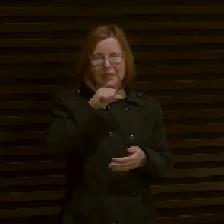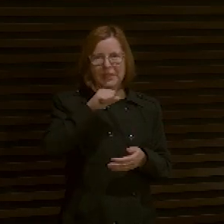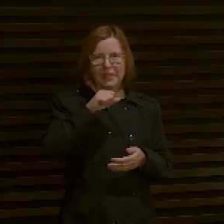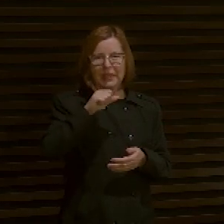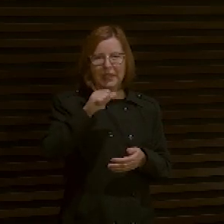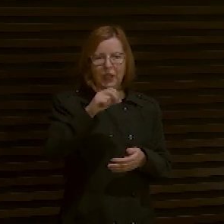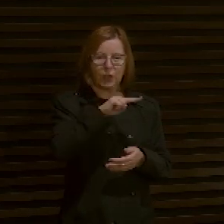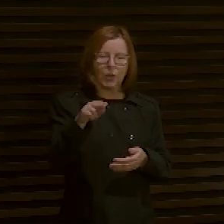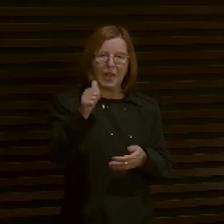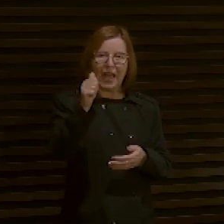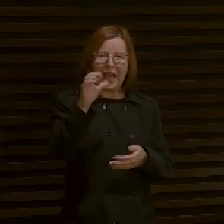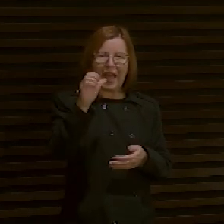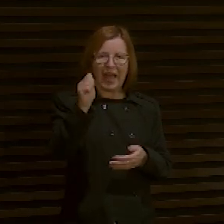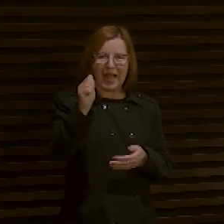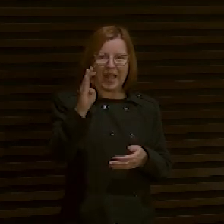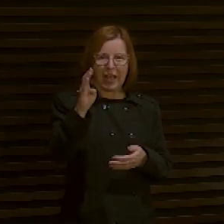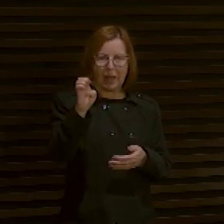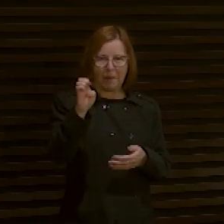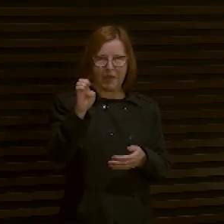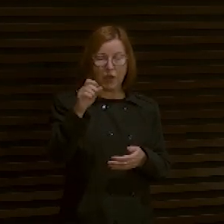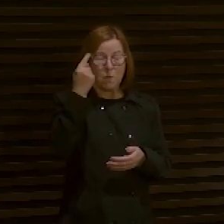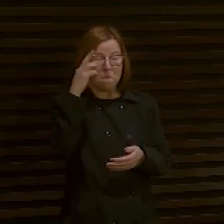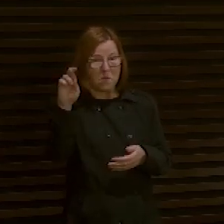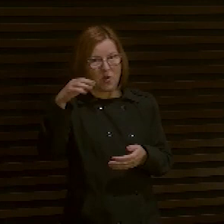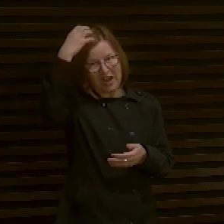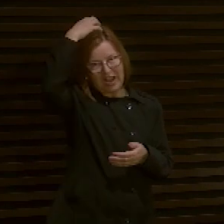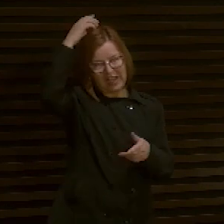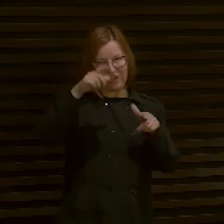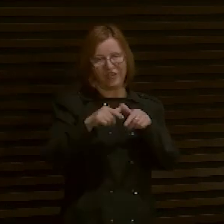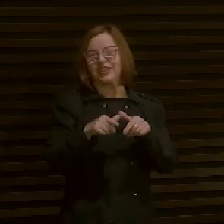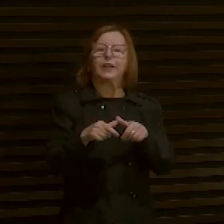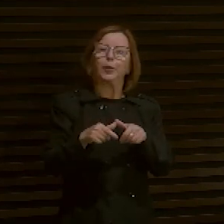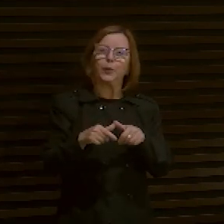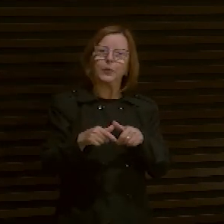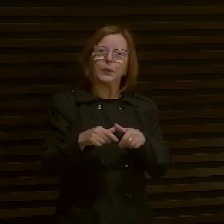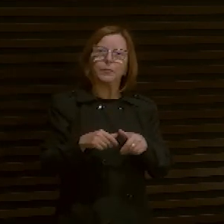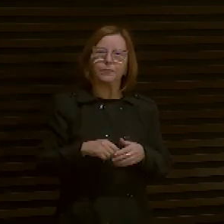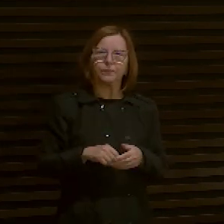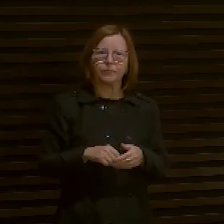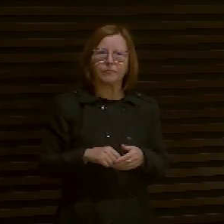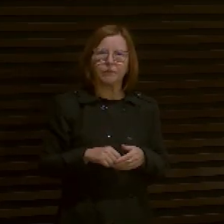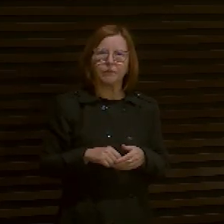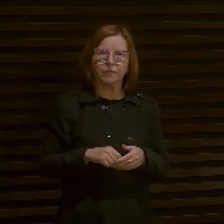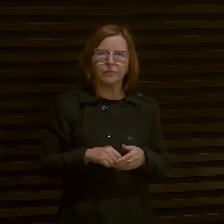Israel. Porque sempre culpava a Deus. A culpa nunca era dele, era sempre de Deus. E ele diz: